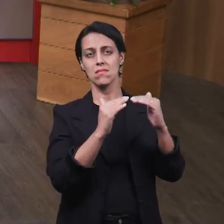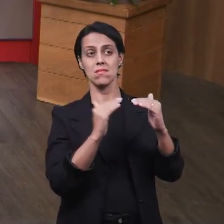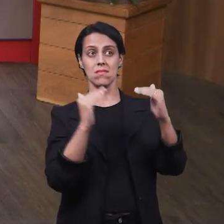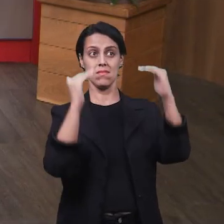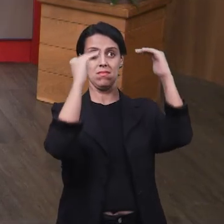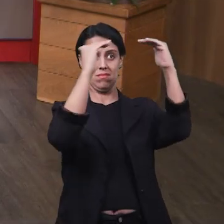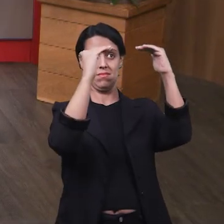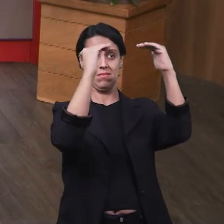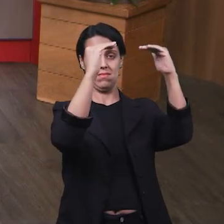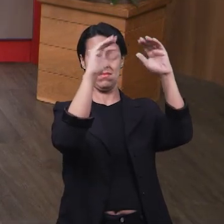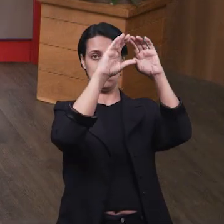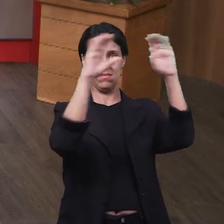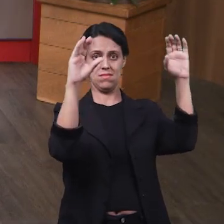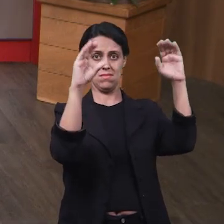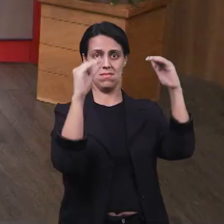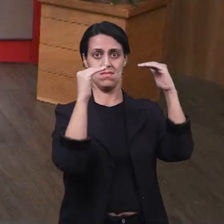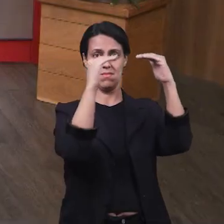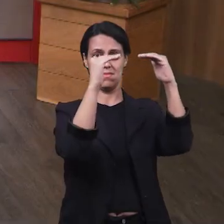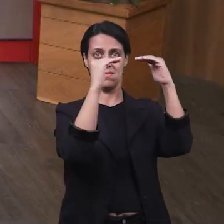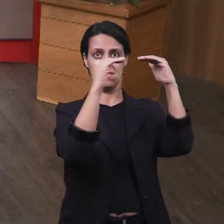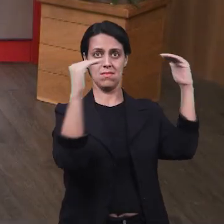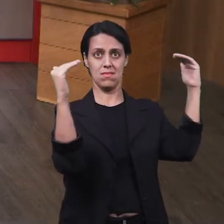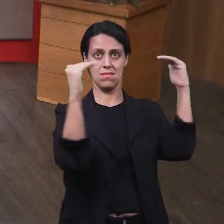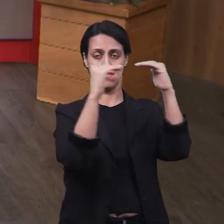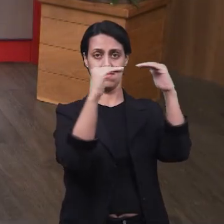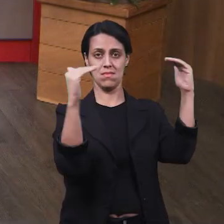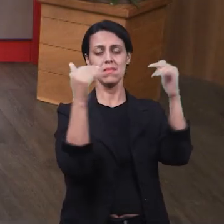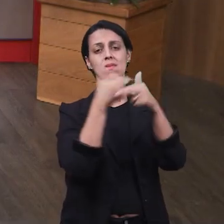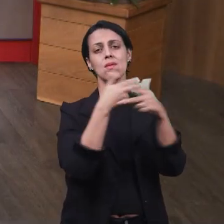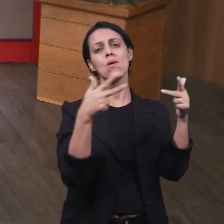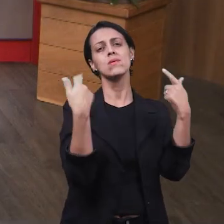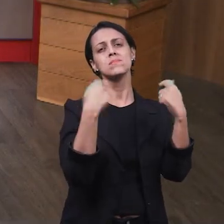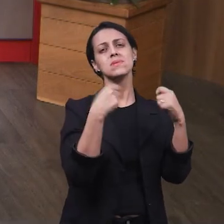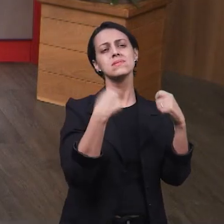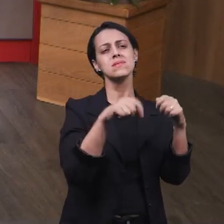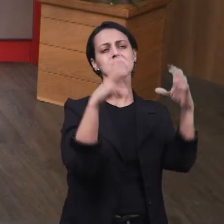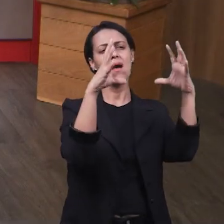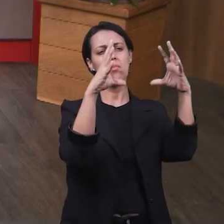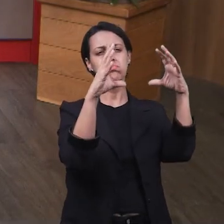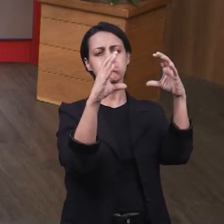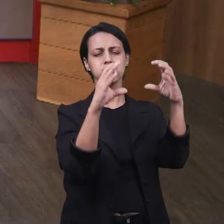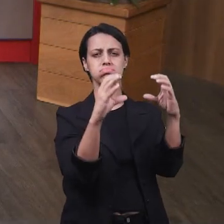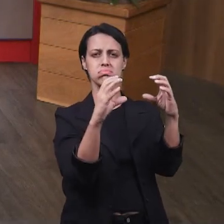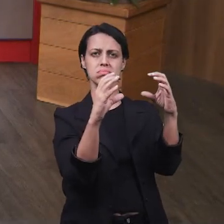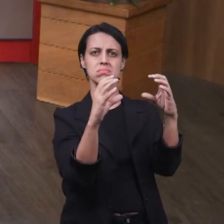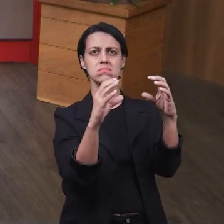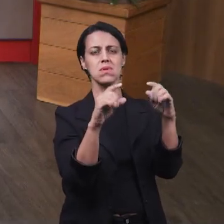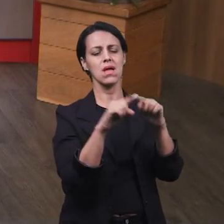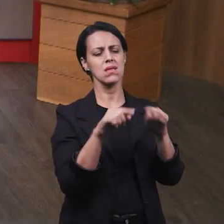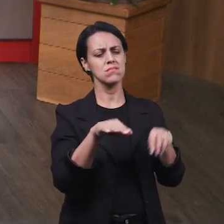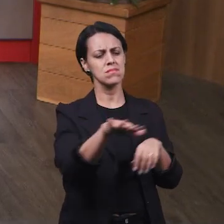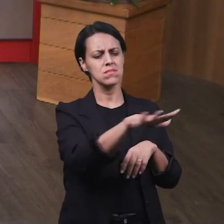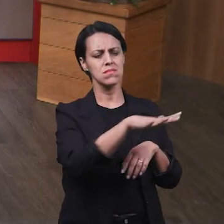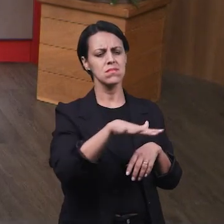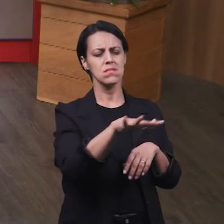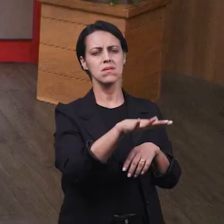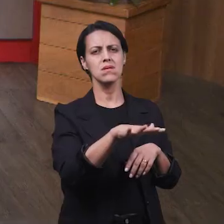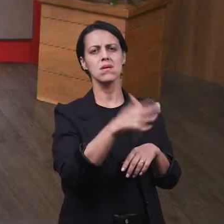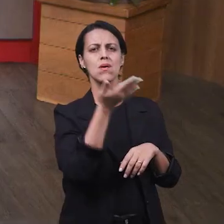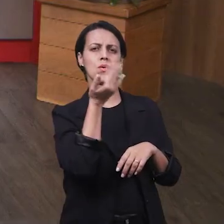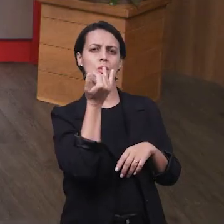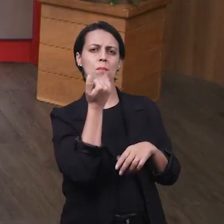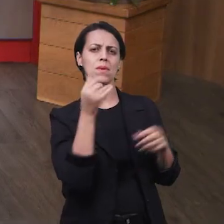última prateleira, os alimentos que precisam ser descongelados. Prateleiras intermediárias, alimentos